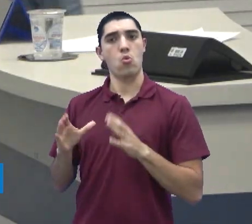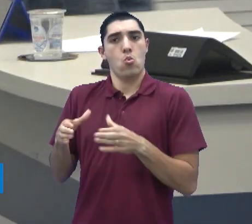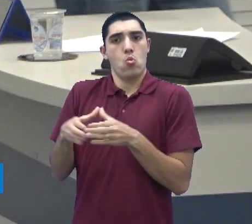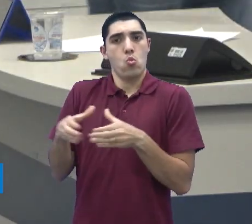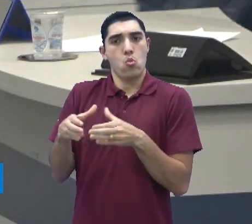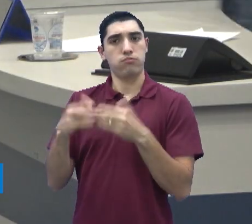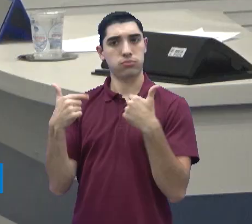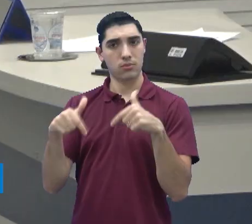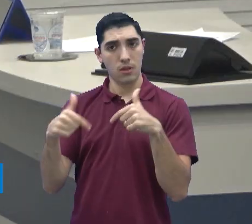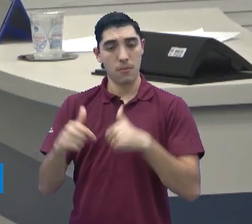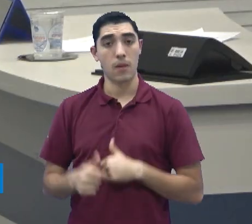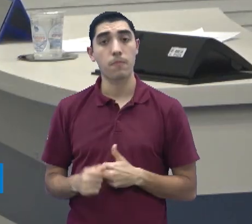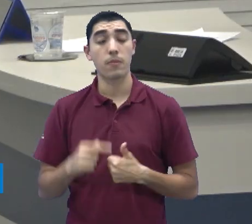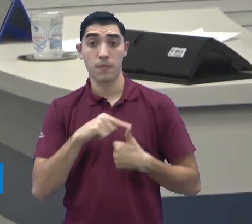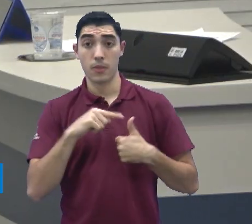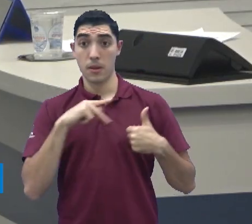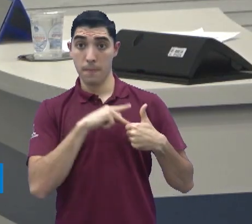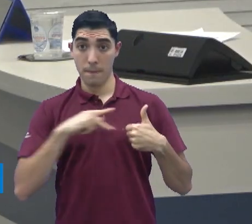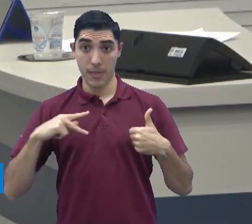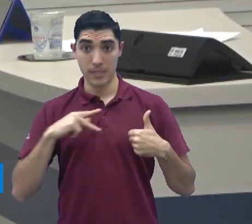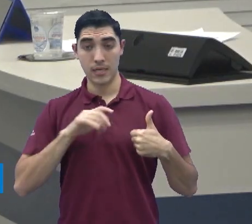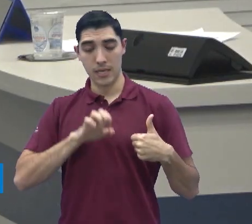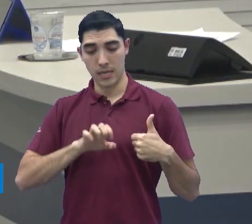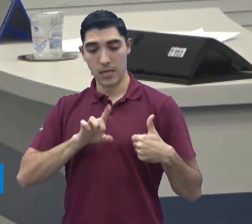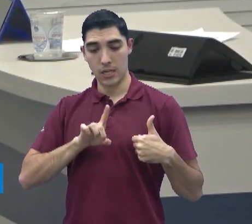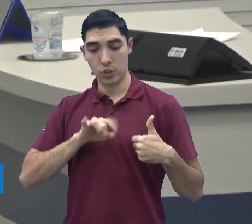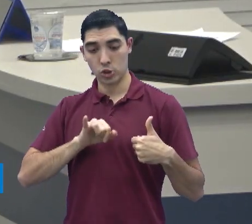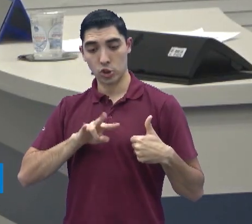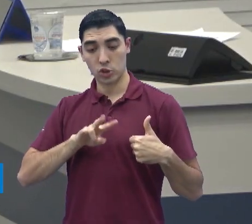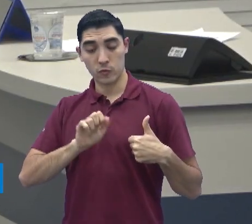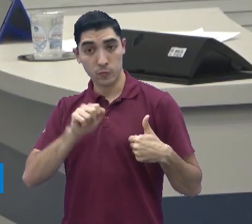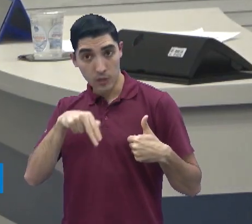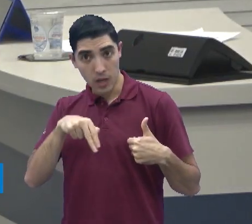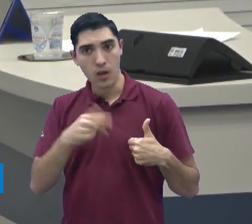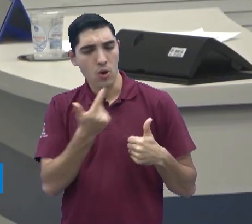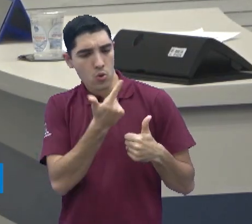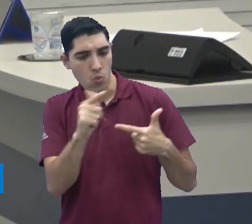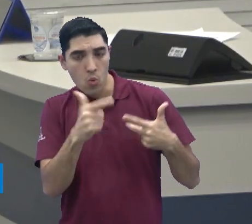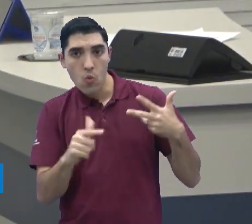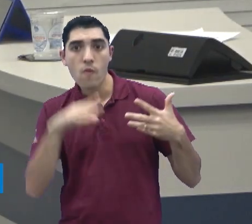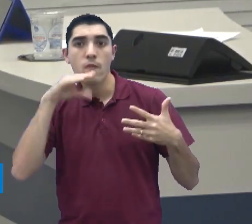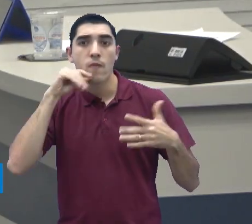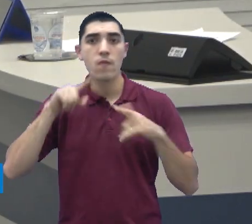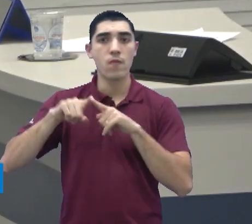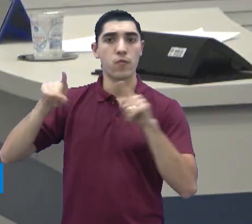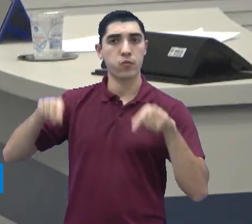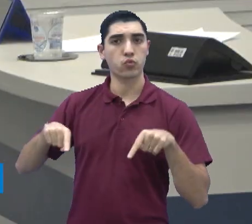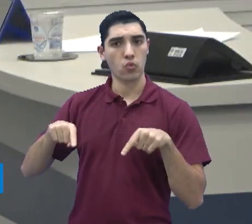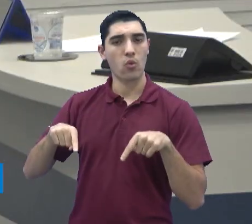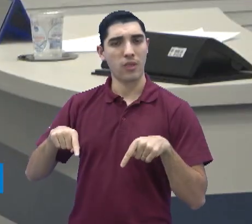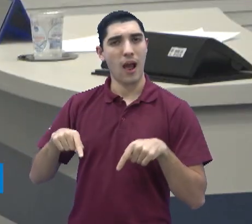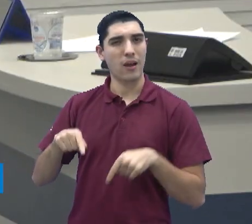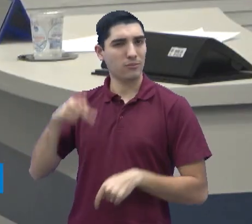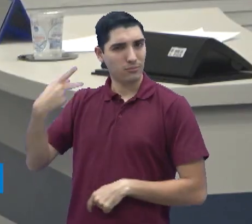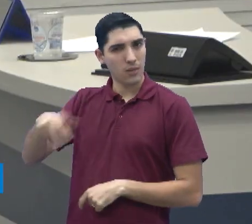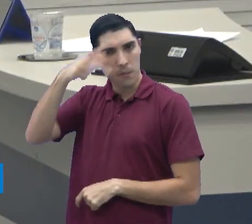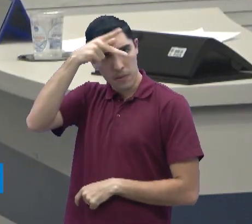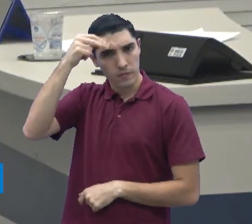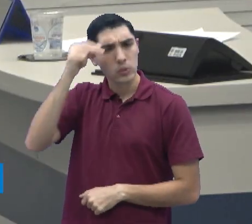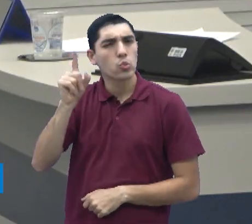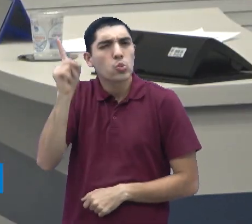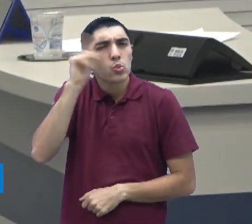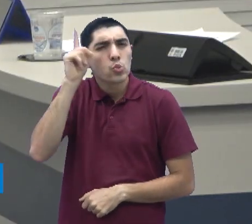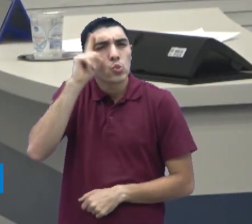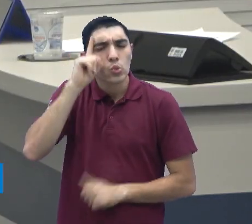está aqui na pessoa do presidente Edivan e os demais servidores, né, funcionários da nossa prefeitura, que tanto lutam diariamente